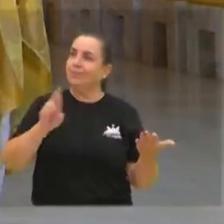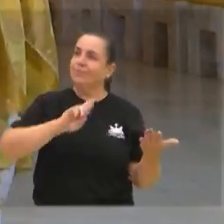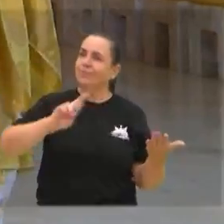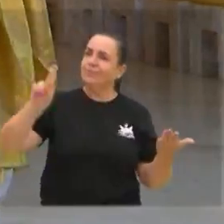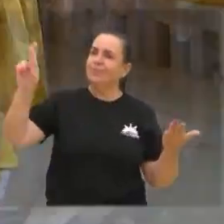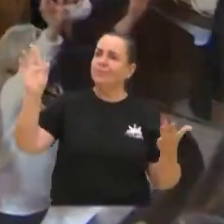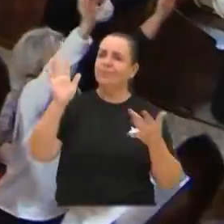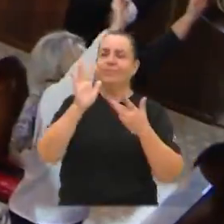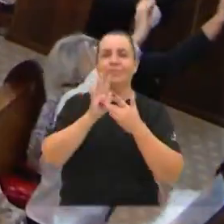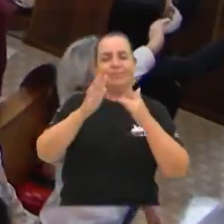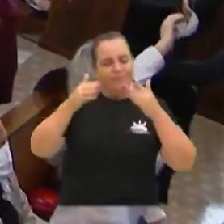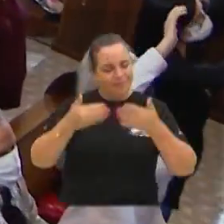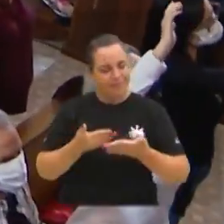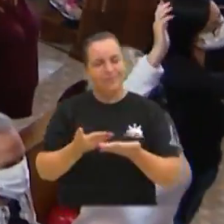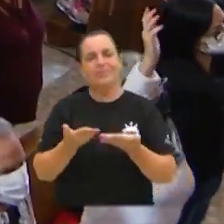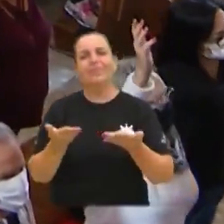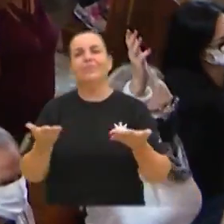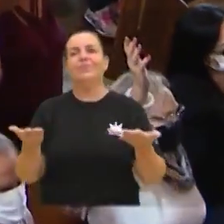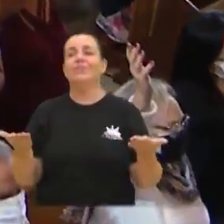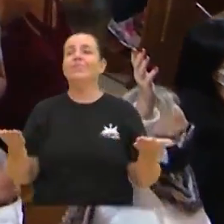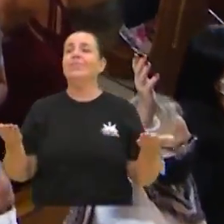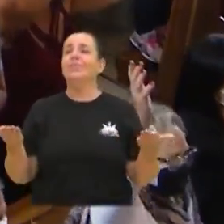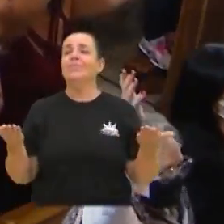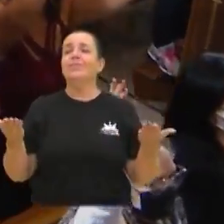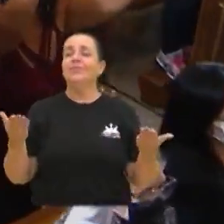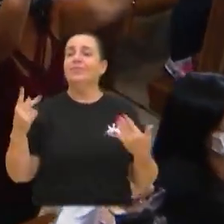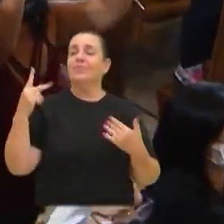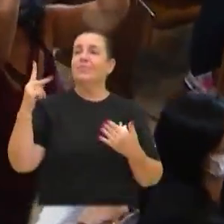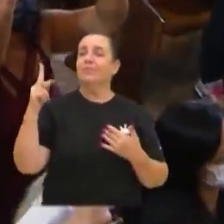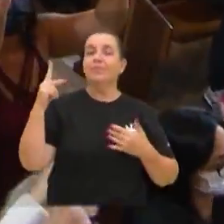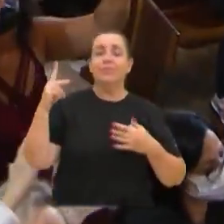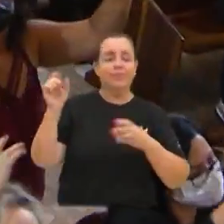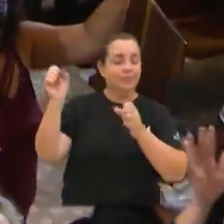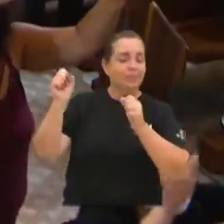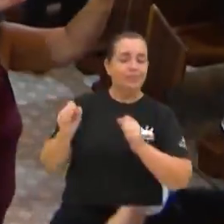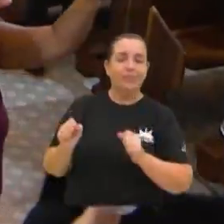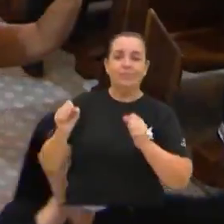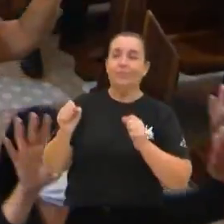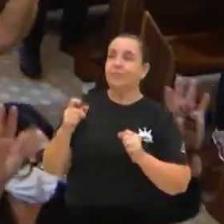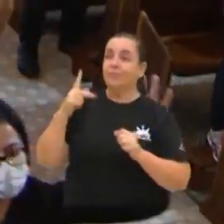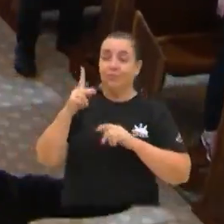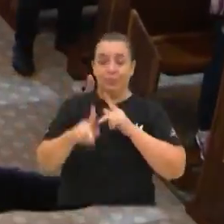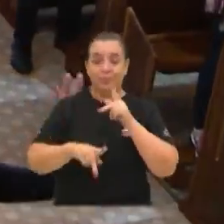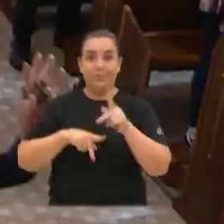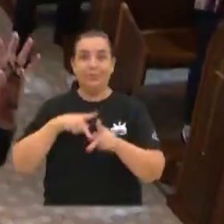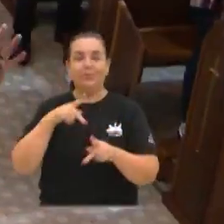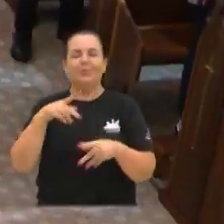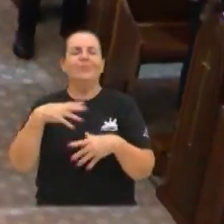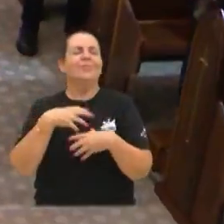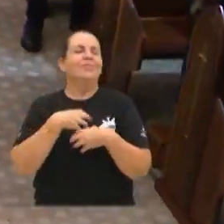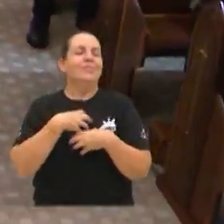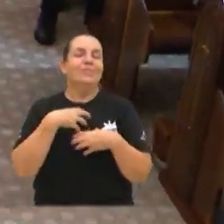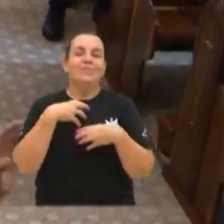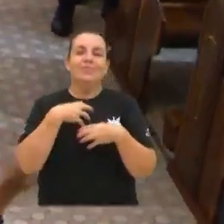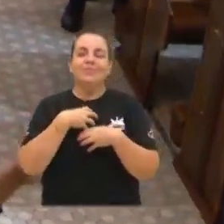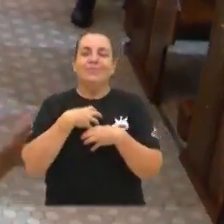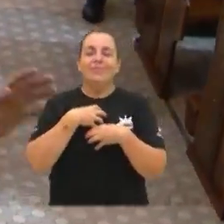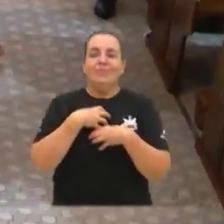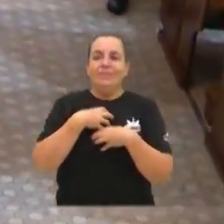Senhor Jesus, ó sim. O Teu poder, Teu